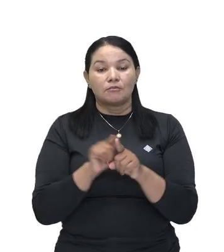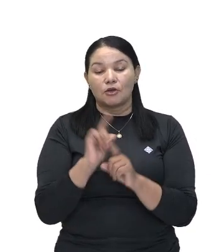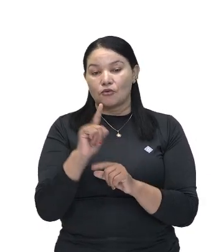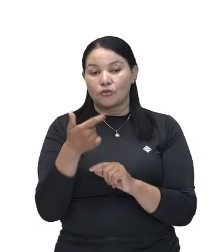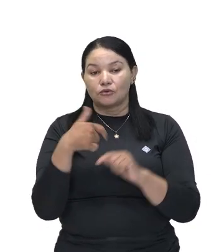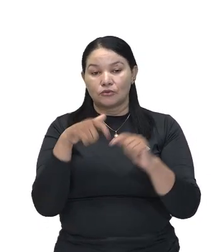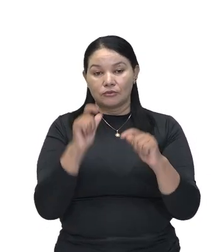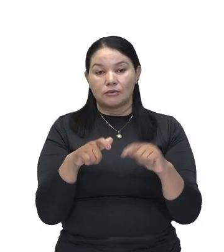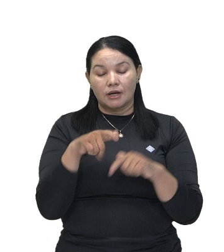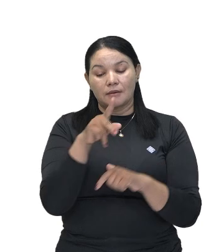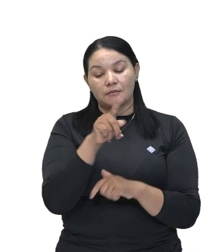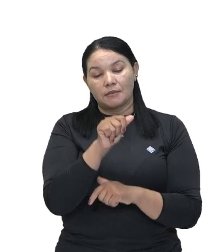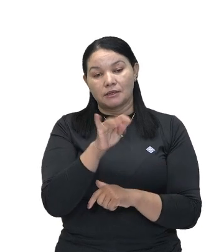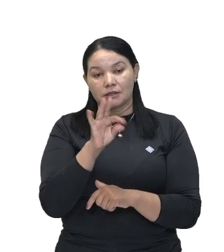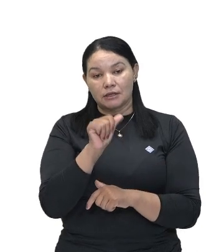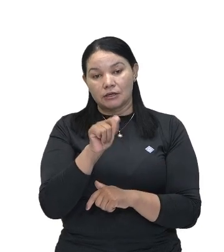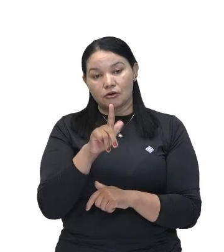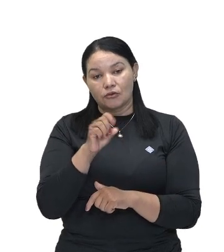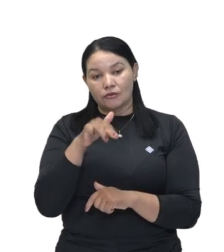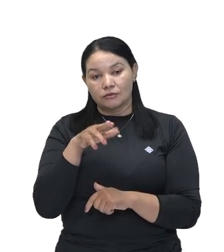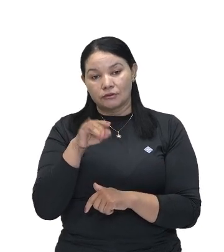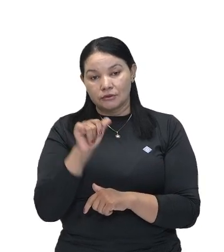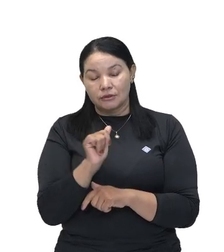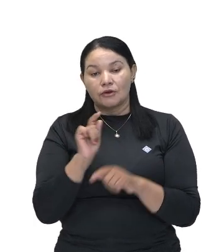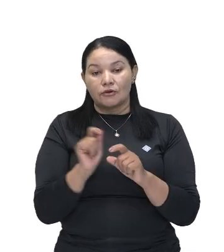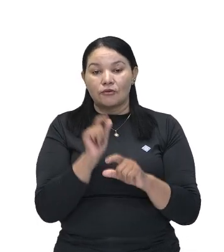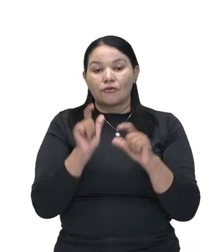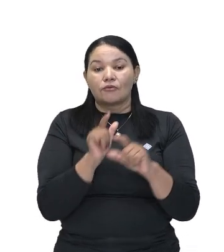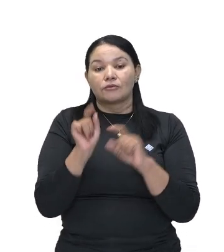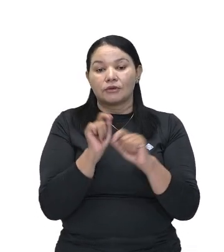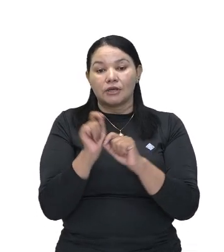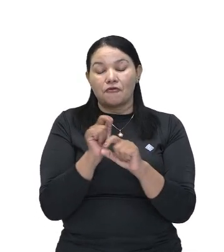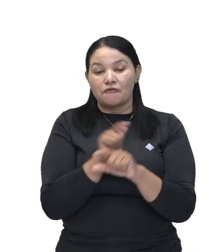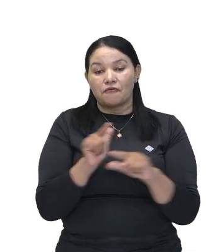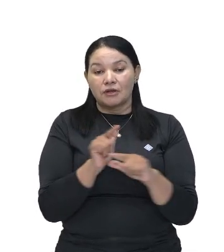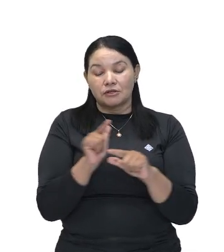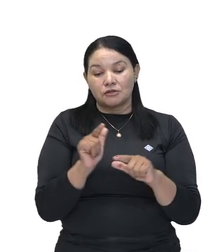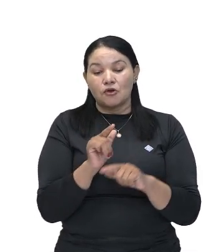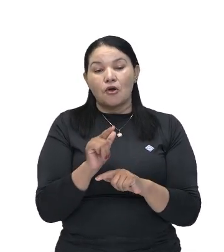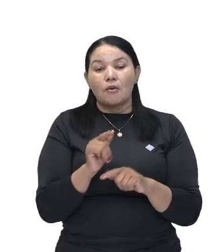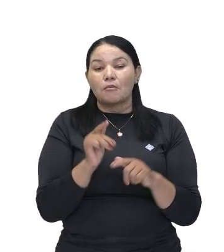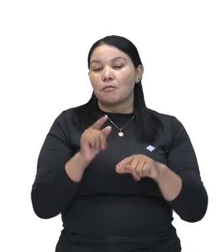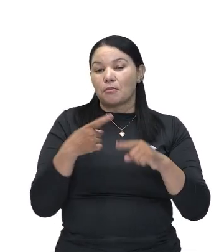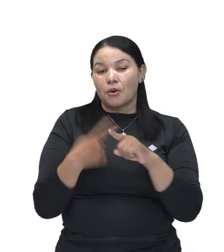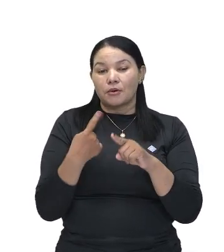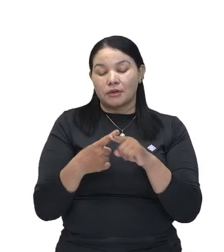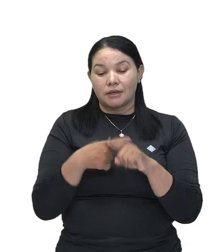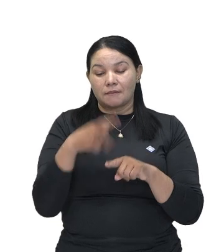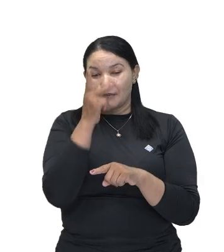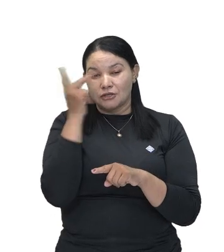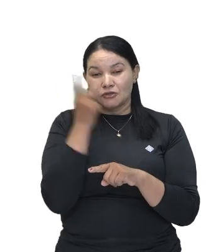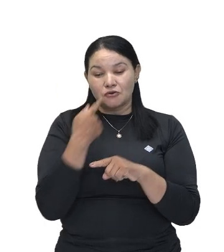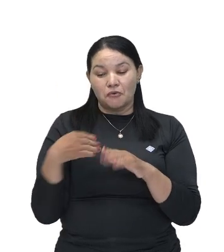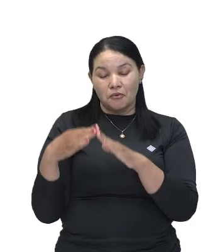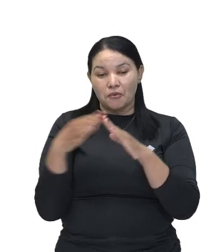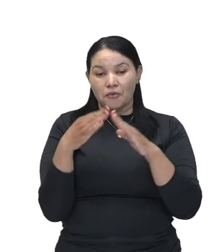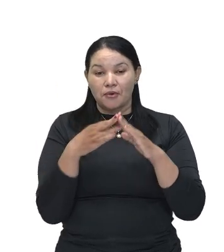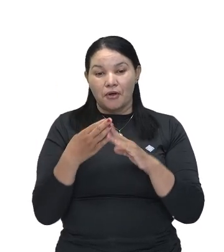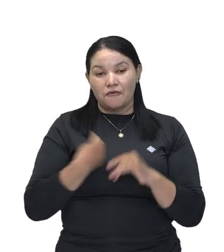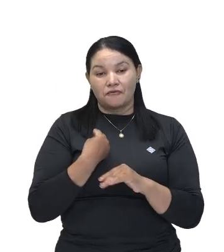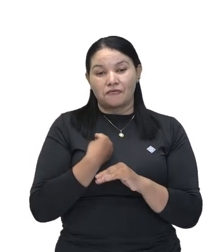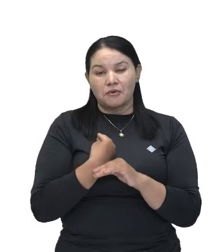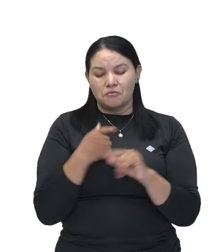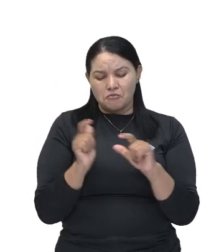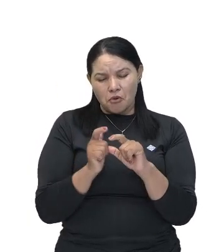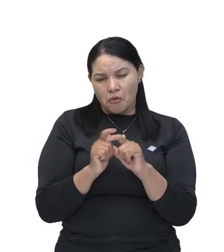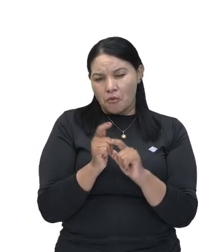ela é considerada um vazio demográfico, ou seja, poucas pessoas aí vivendo na região da